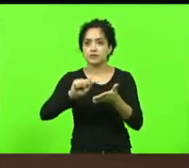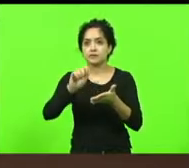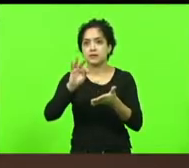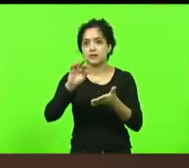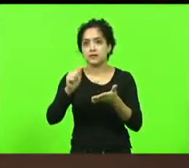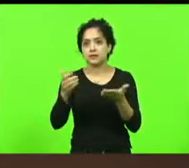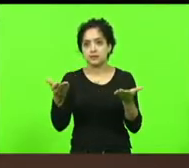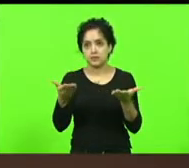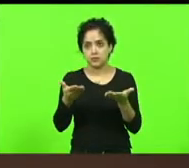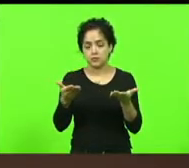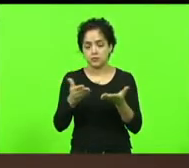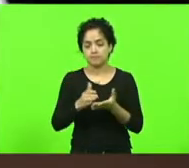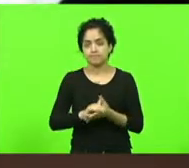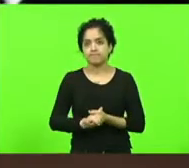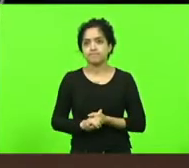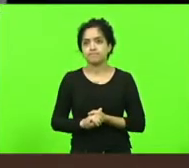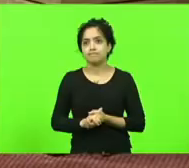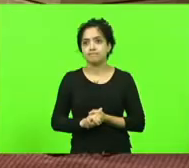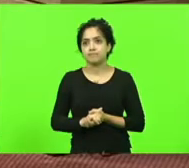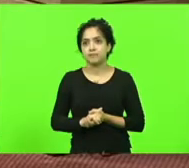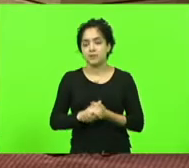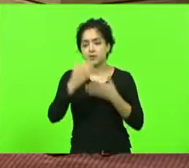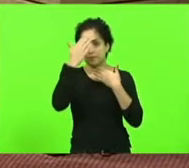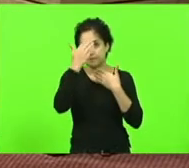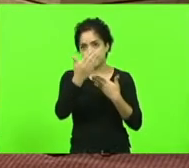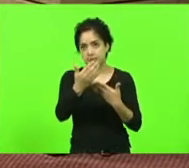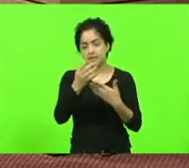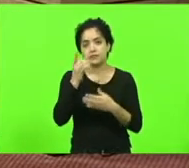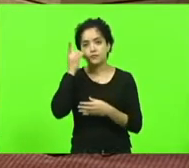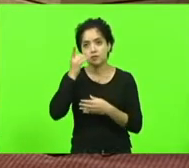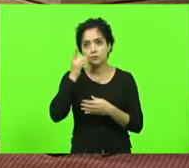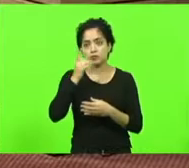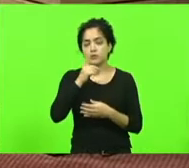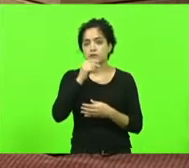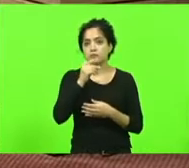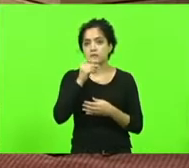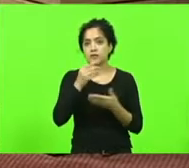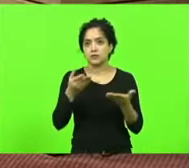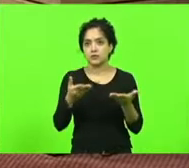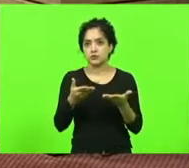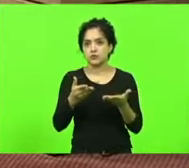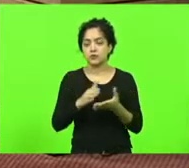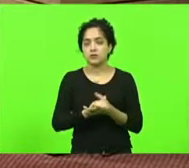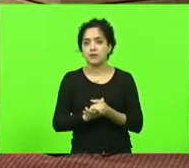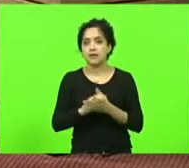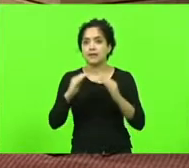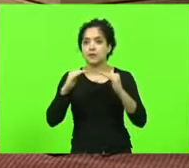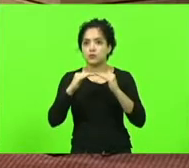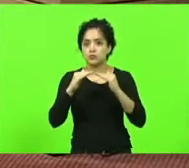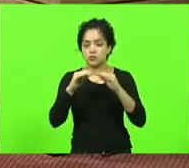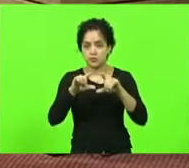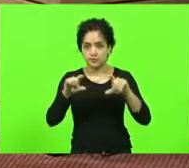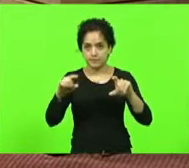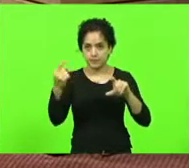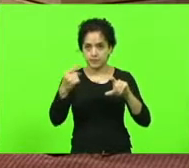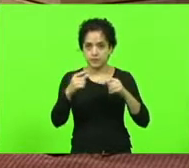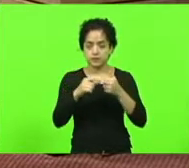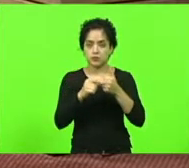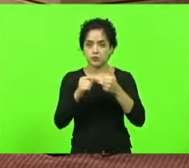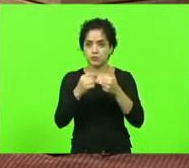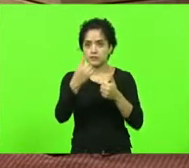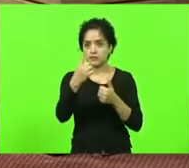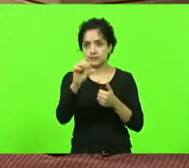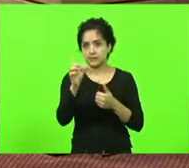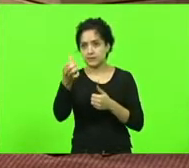de ler, senhor presidente. Muito obrigado, deputado Kennedy Nunes. Em consonância com o parágrafo 1º do artigo número